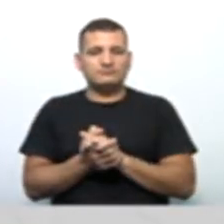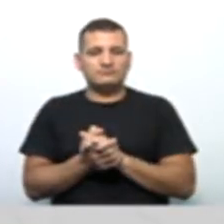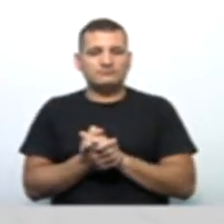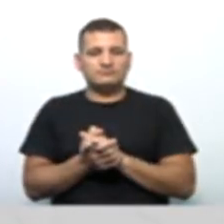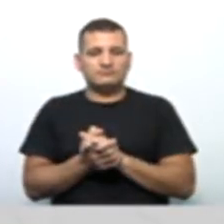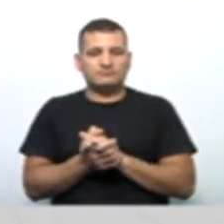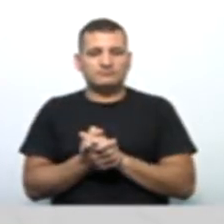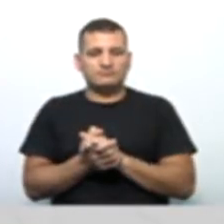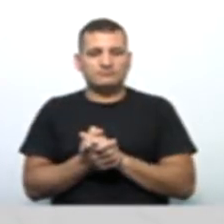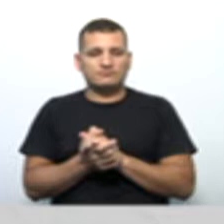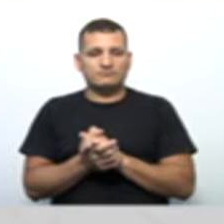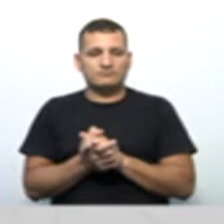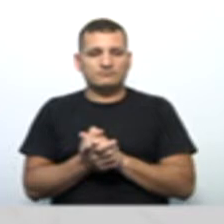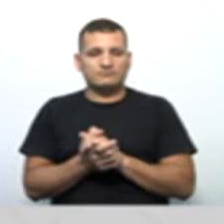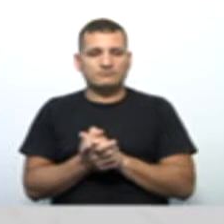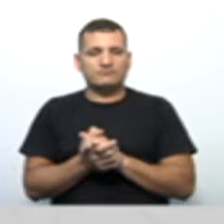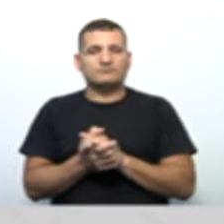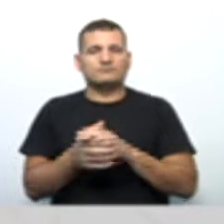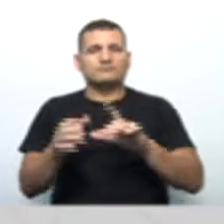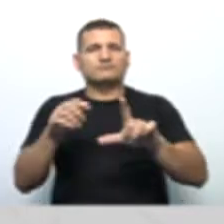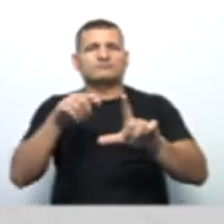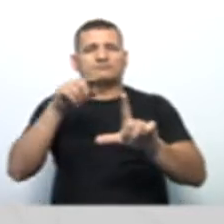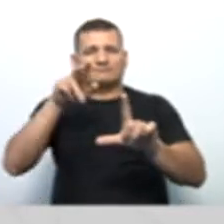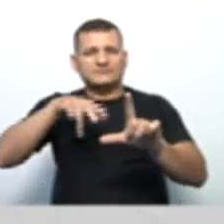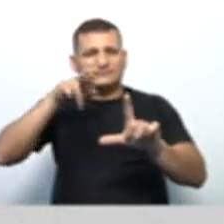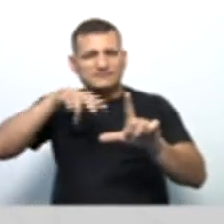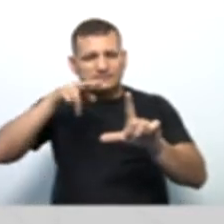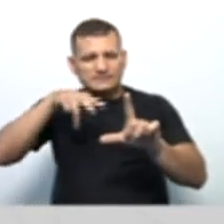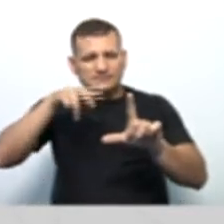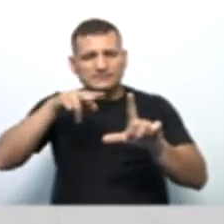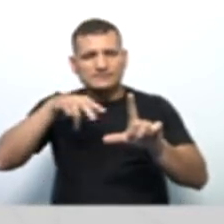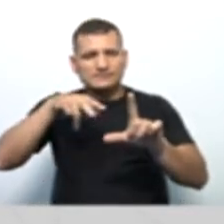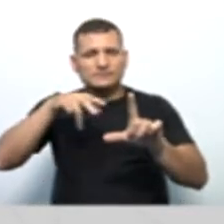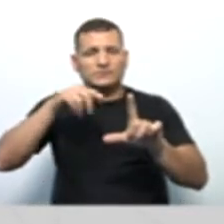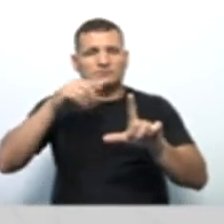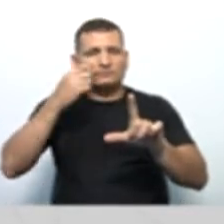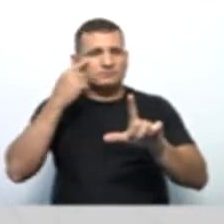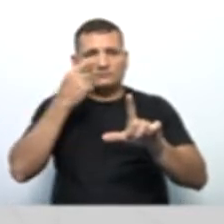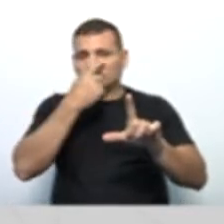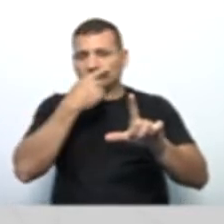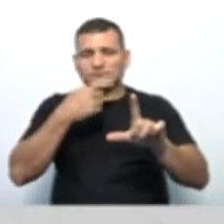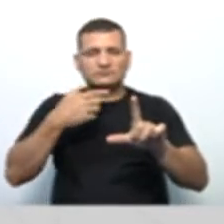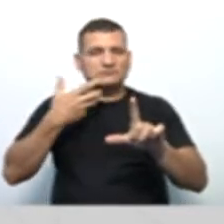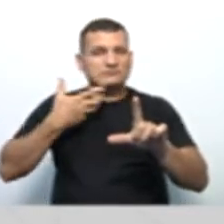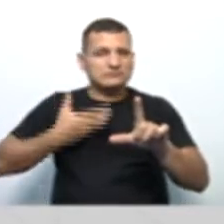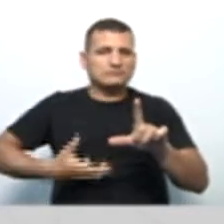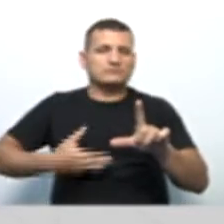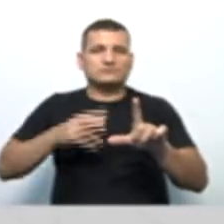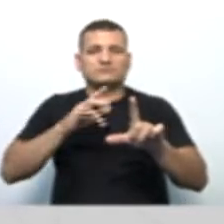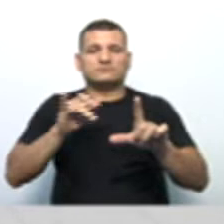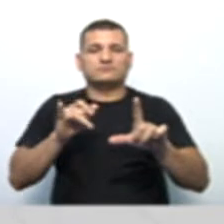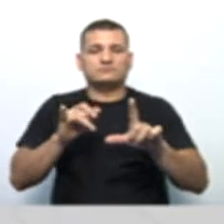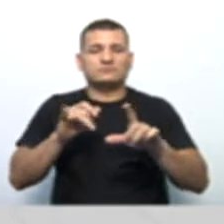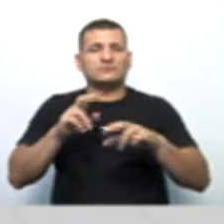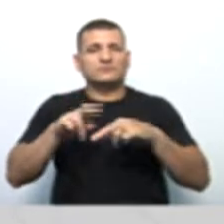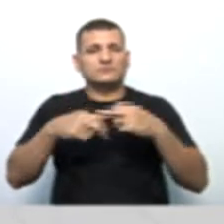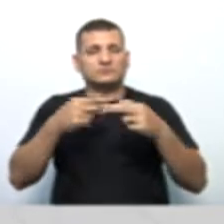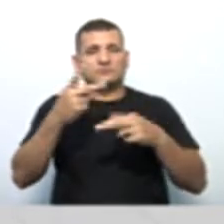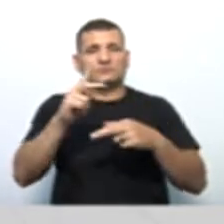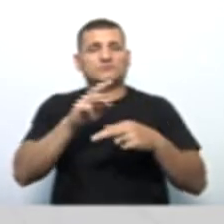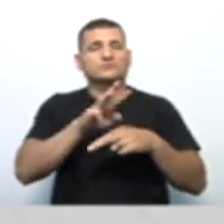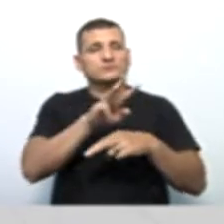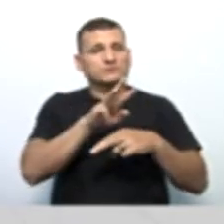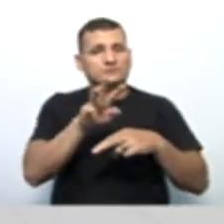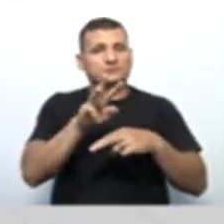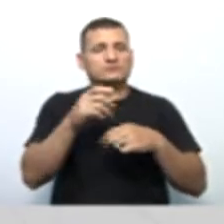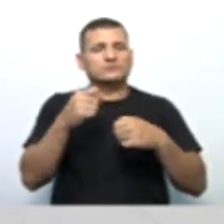uma visão melhor na tela você passa muito tempo na tela vai cansar visão da pessoa então por isso que essa nova de fazer uma tatuagem tem que ser confortável